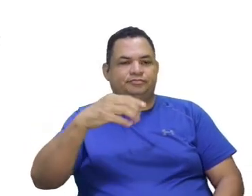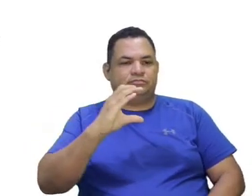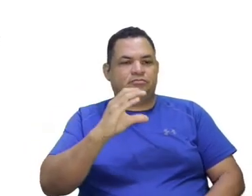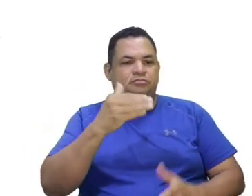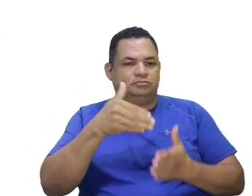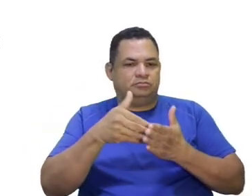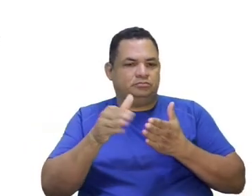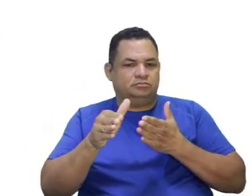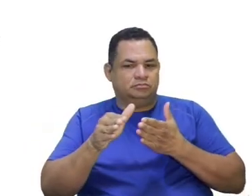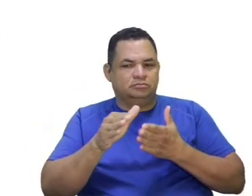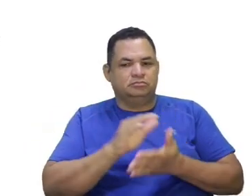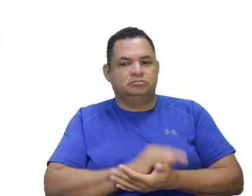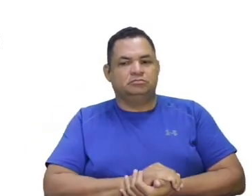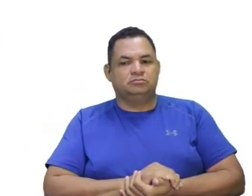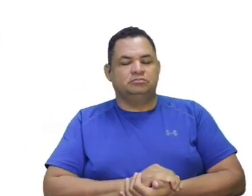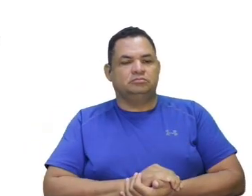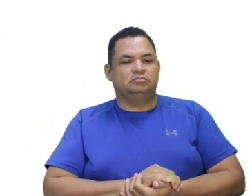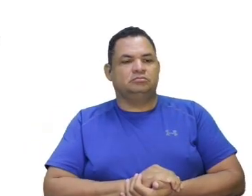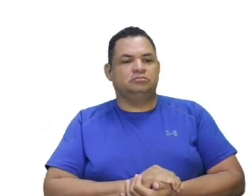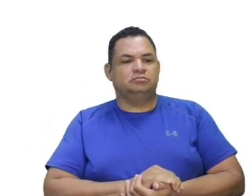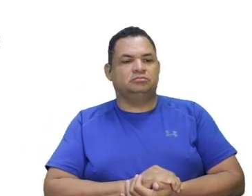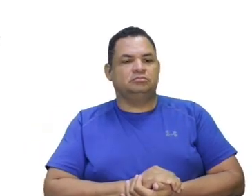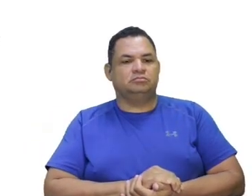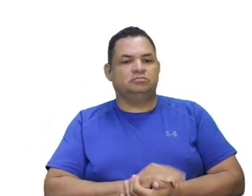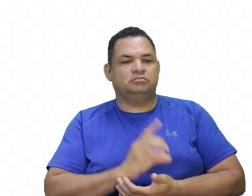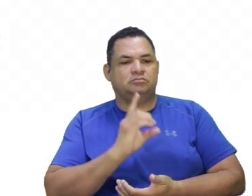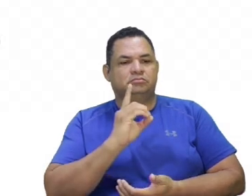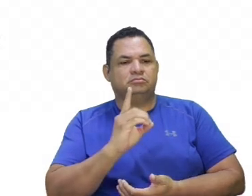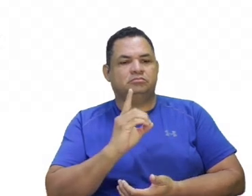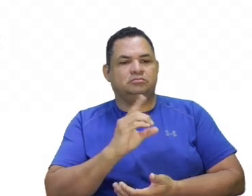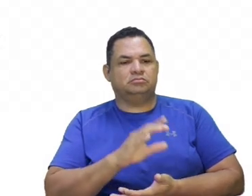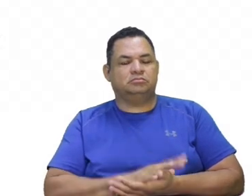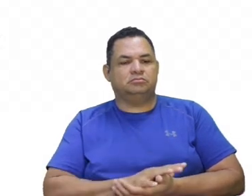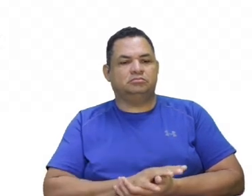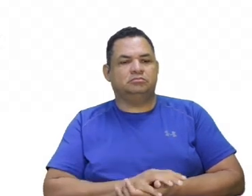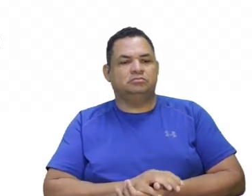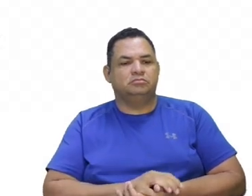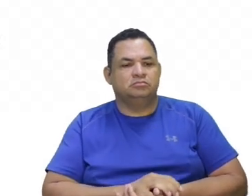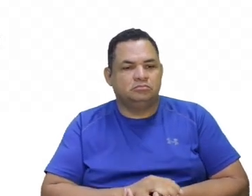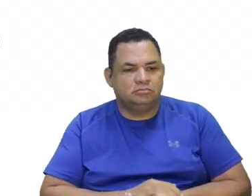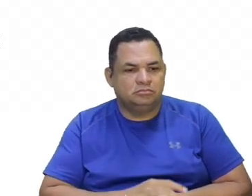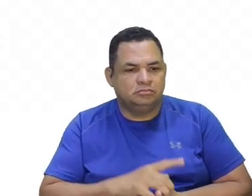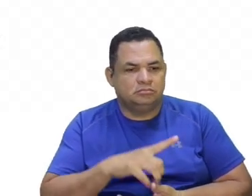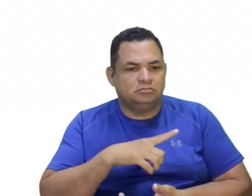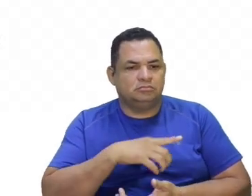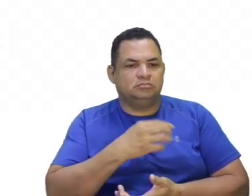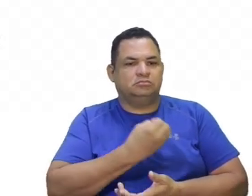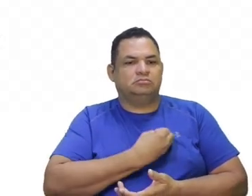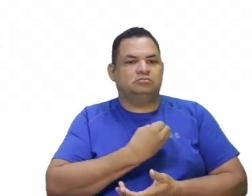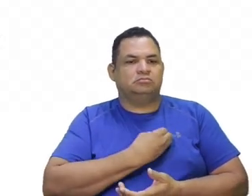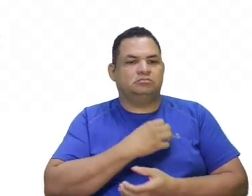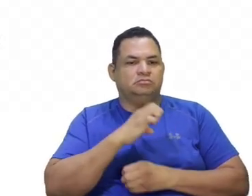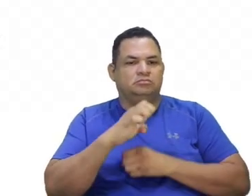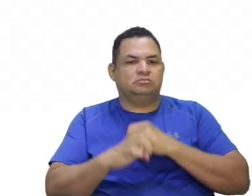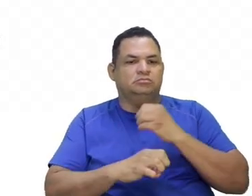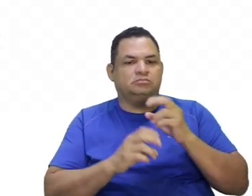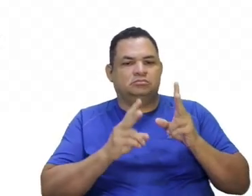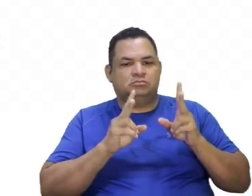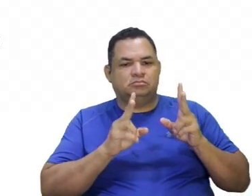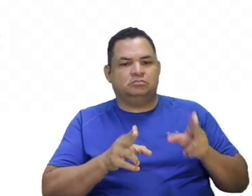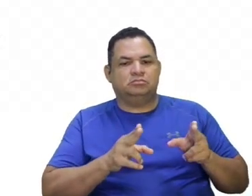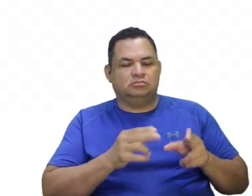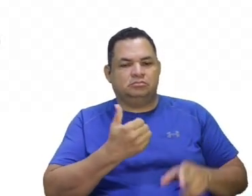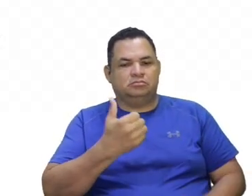C também está errada. Na alternativa D, diz: tem número de elétrons igual